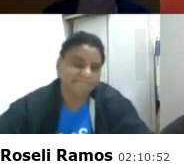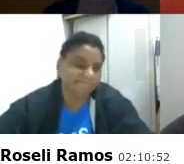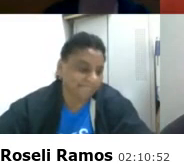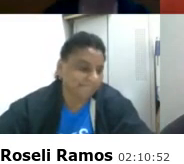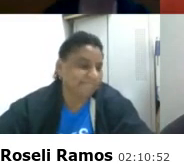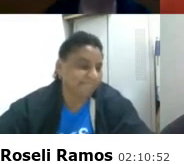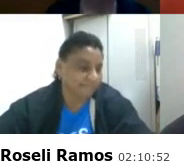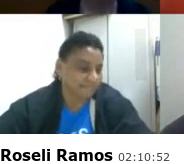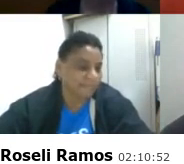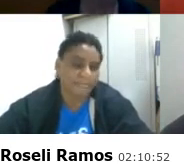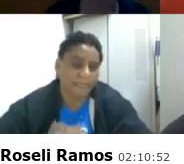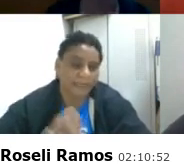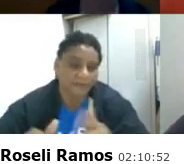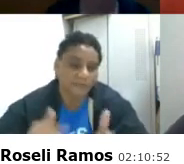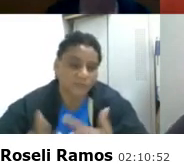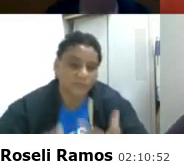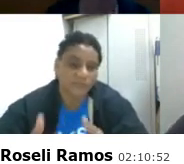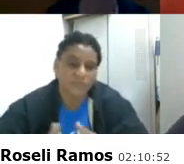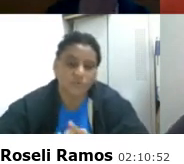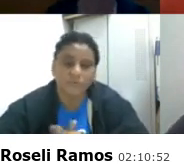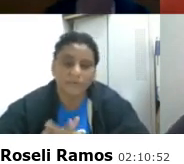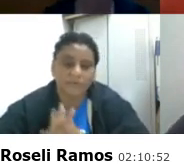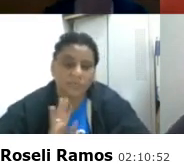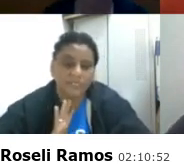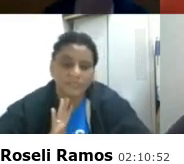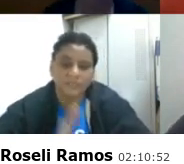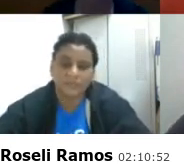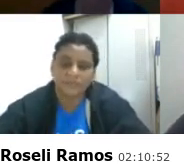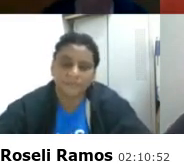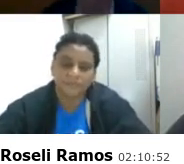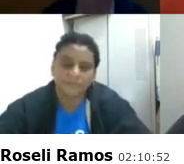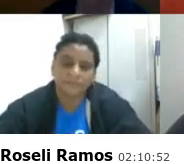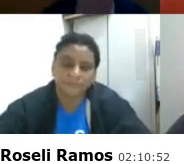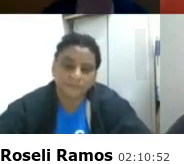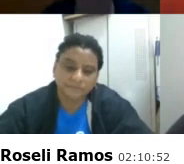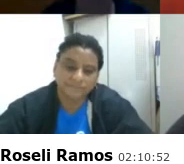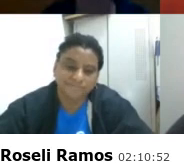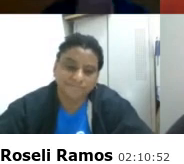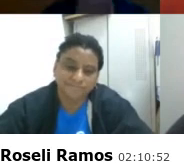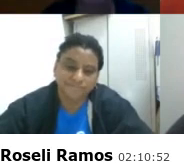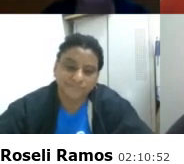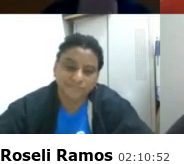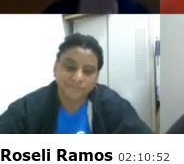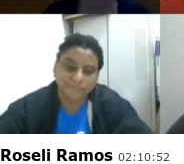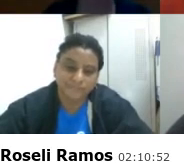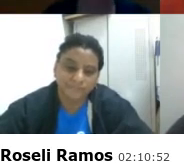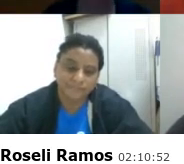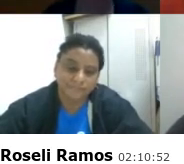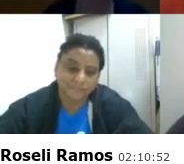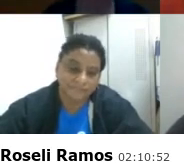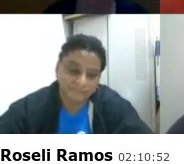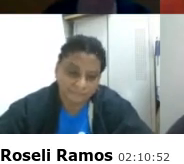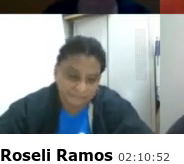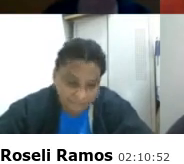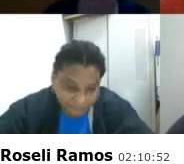teleeducação que fez tudo pra gravar o programa e tudo até porque a gente usou um dispositivo